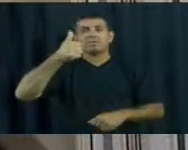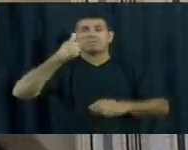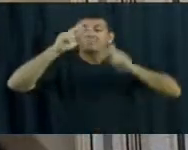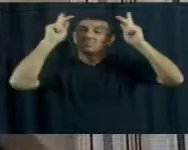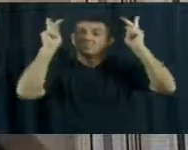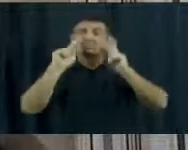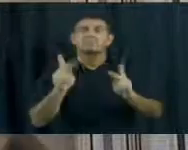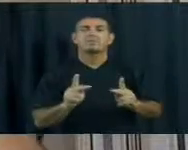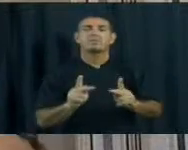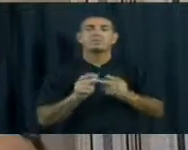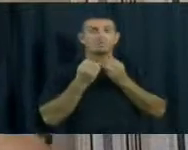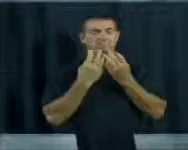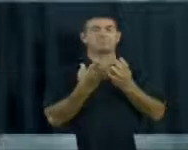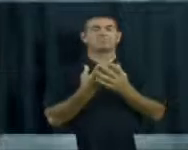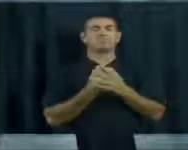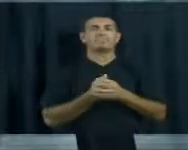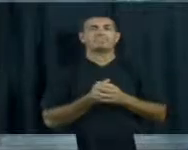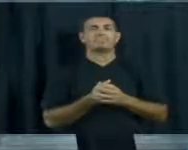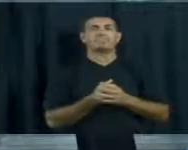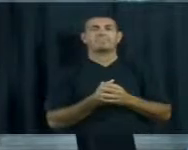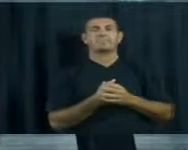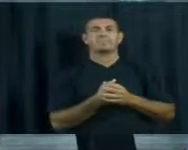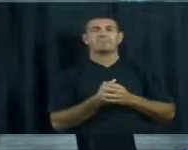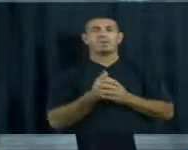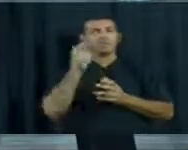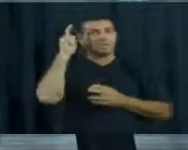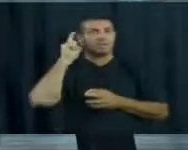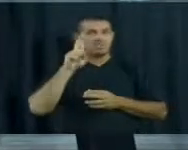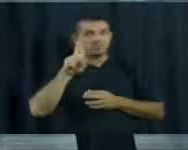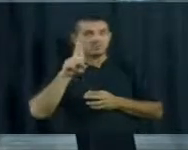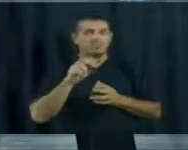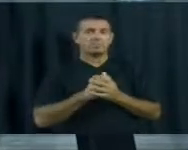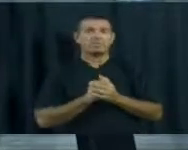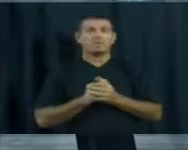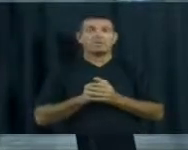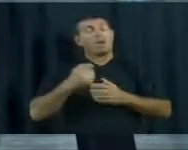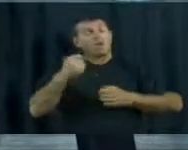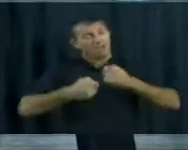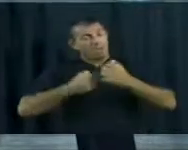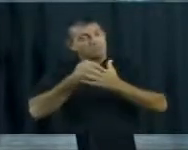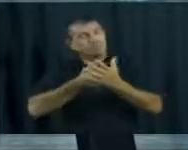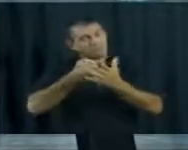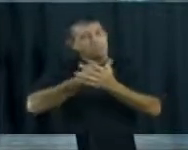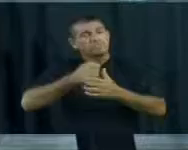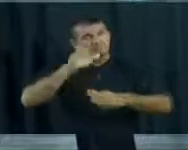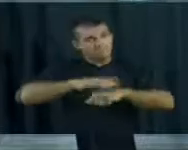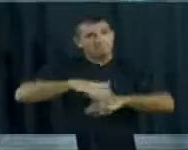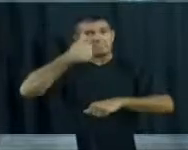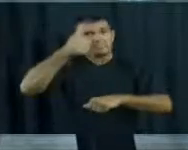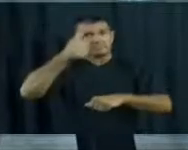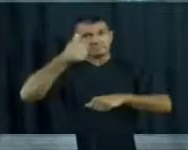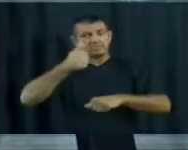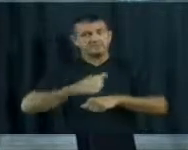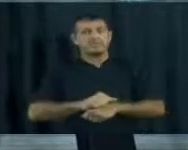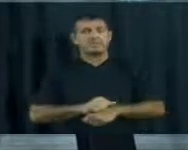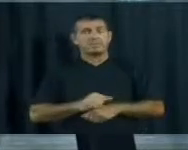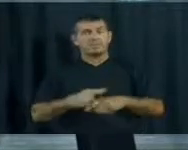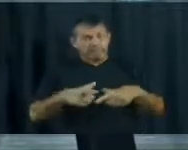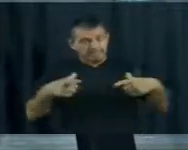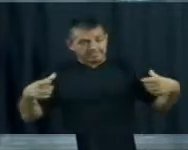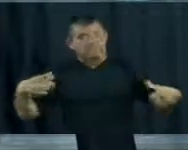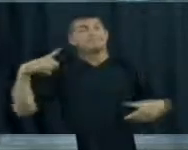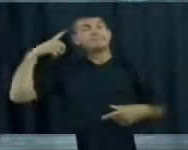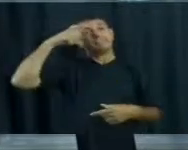pacífica. Atualmente, a maior luta, né, que a gente tem na nossa área, além dessa questão que